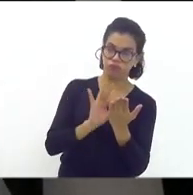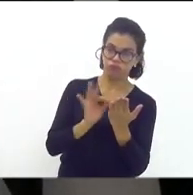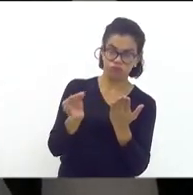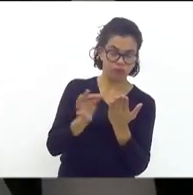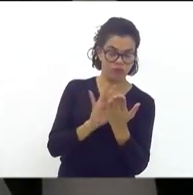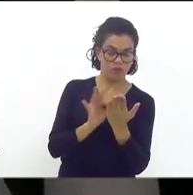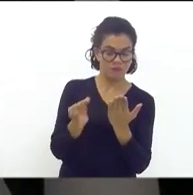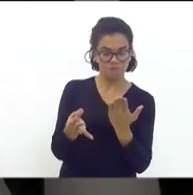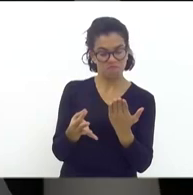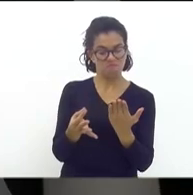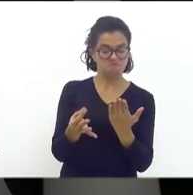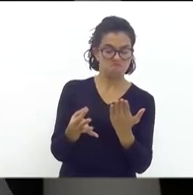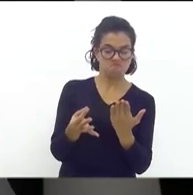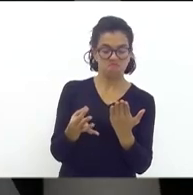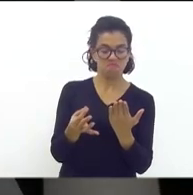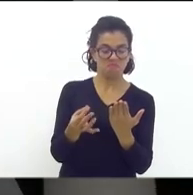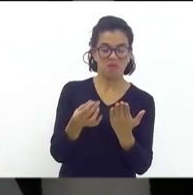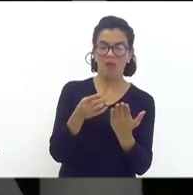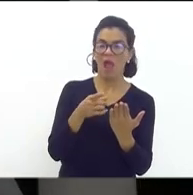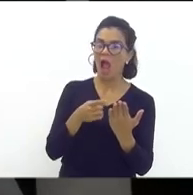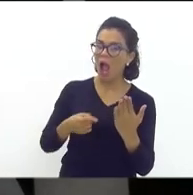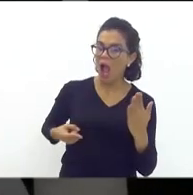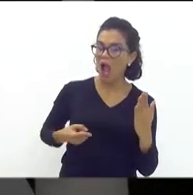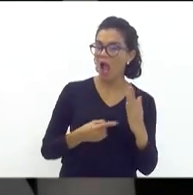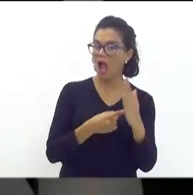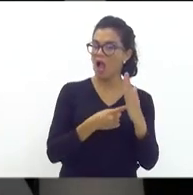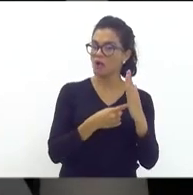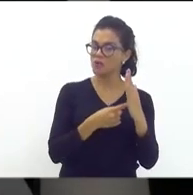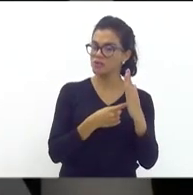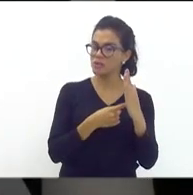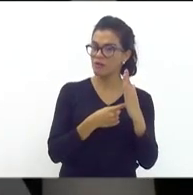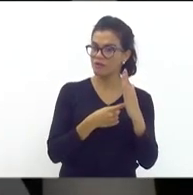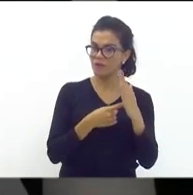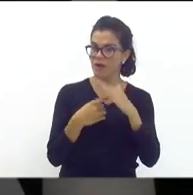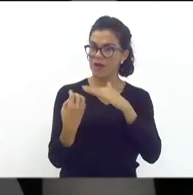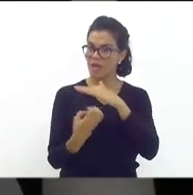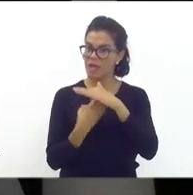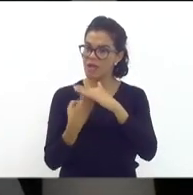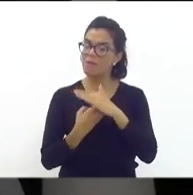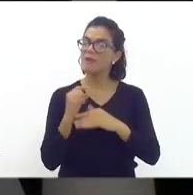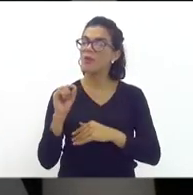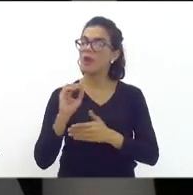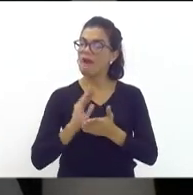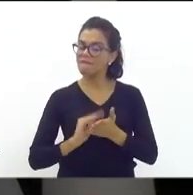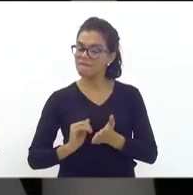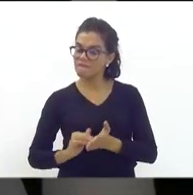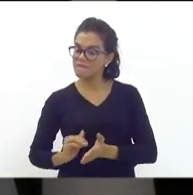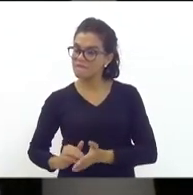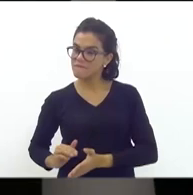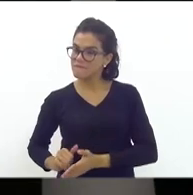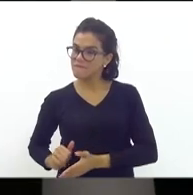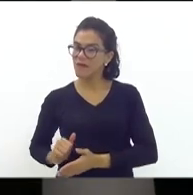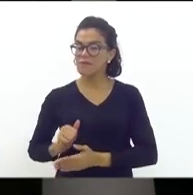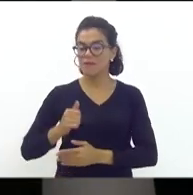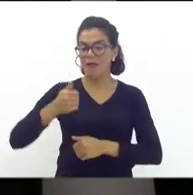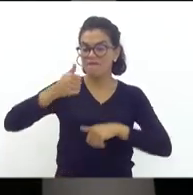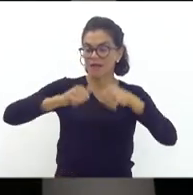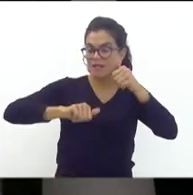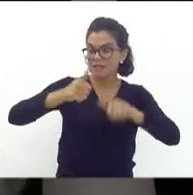pública que acusavam agência de uma certa missão na avaliação das receitas